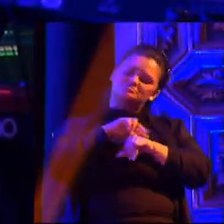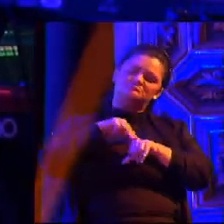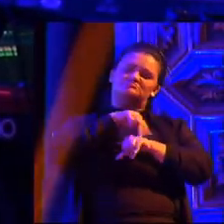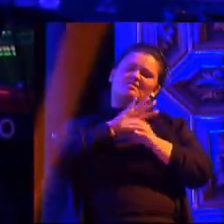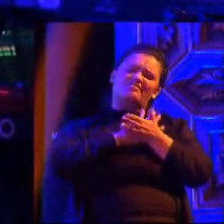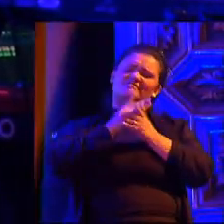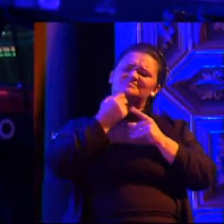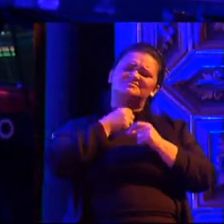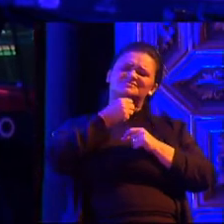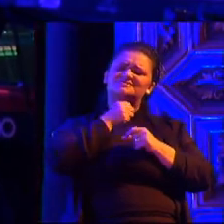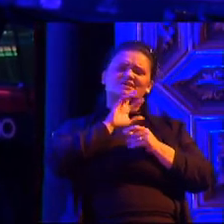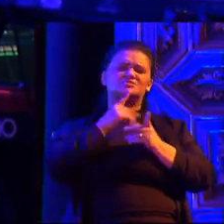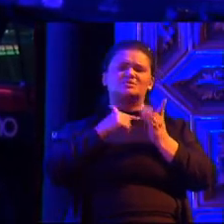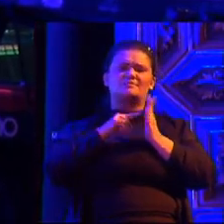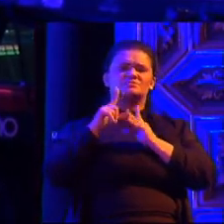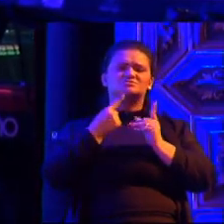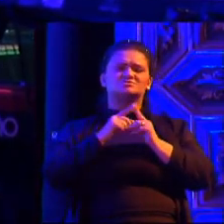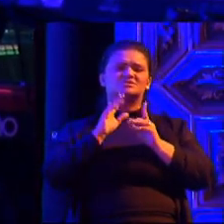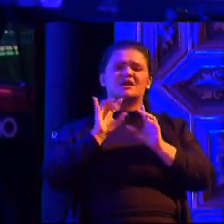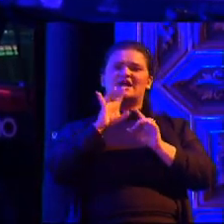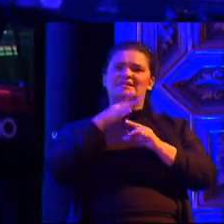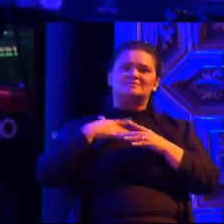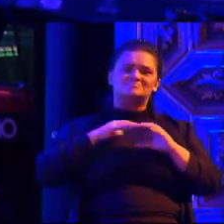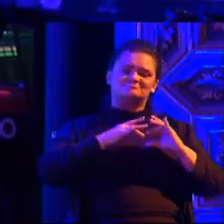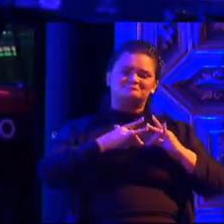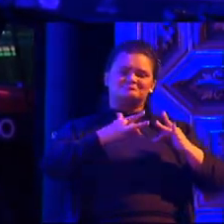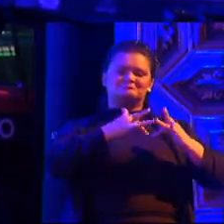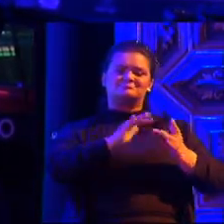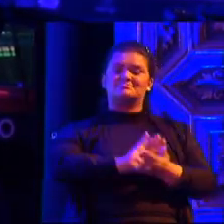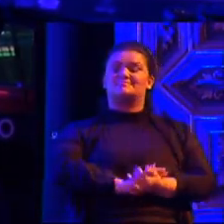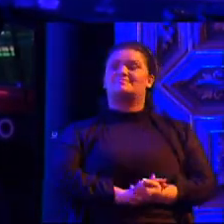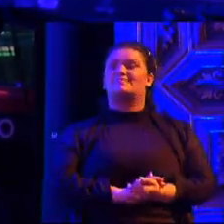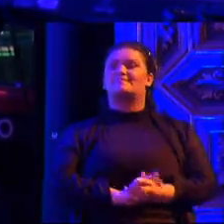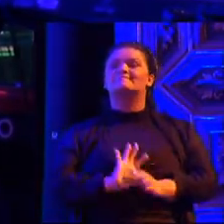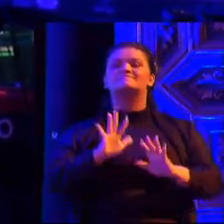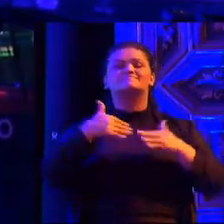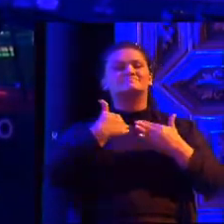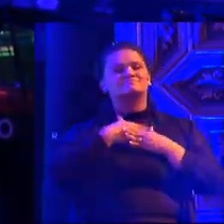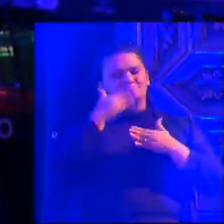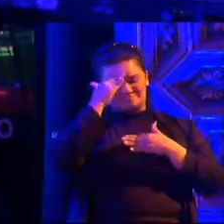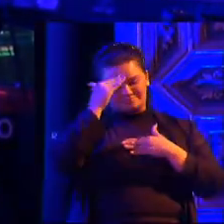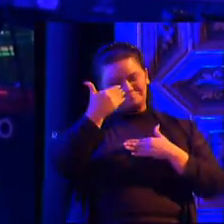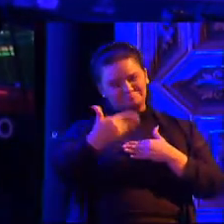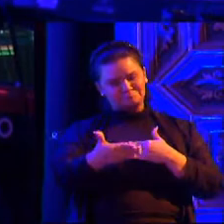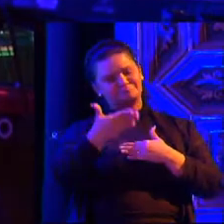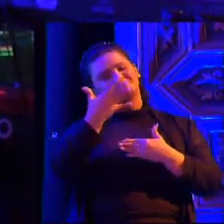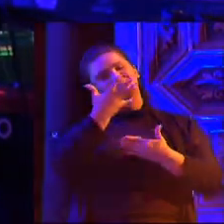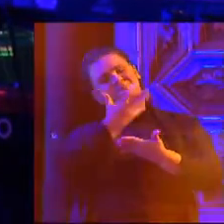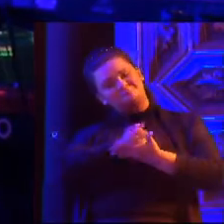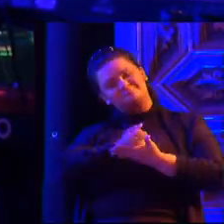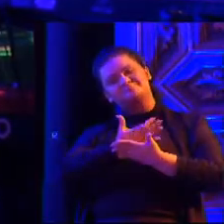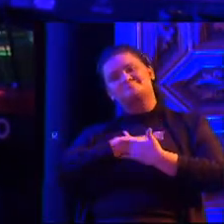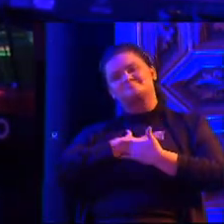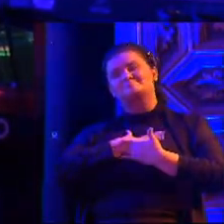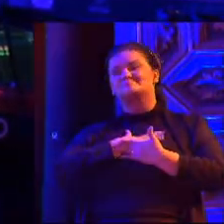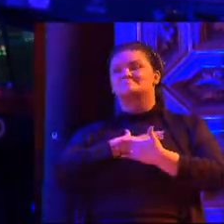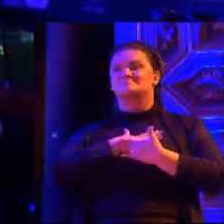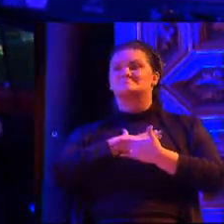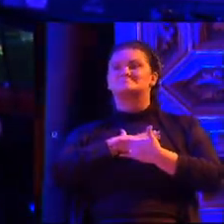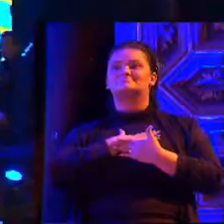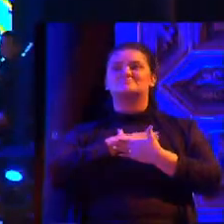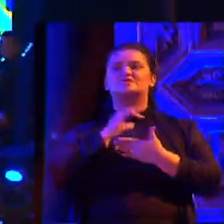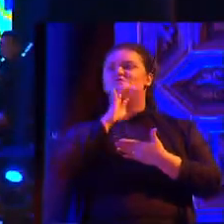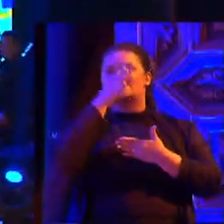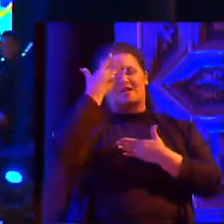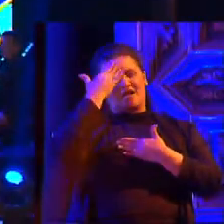interpretar cada canção, para tocar cada coração. Então, a gente fica honrada pelo reconhecimento. E a gente só tem